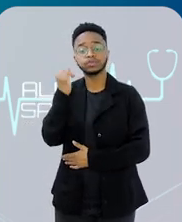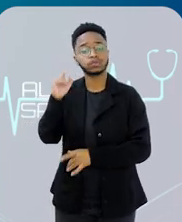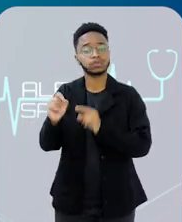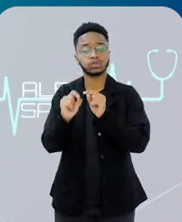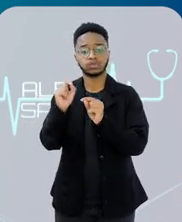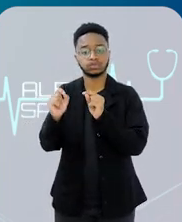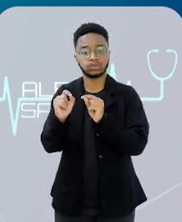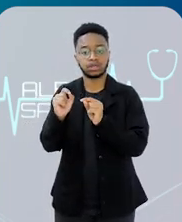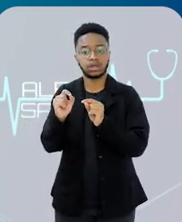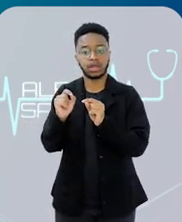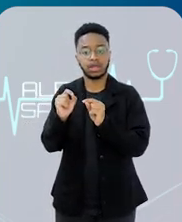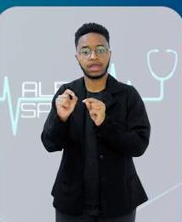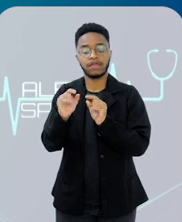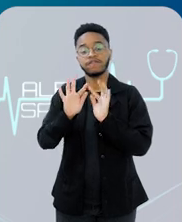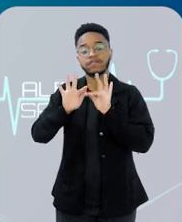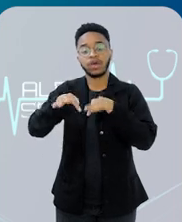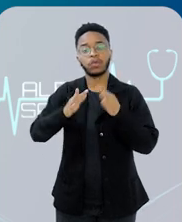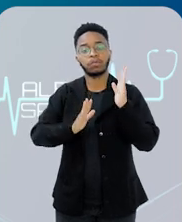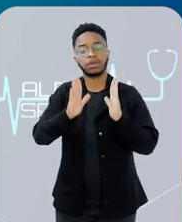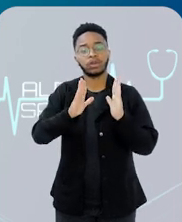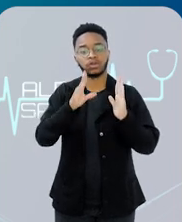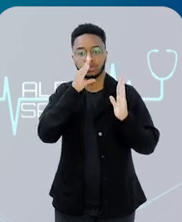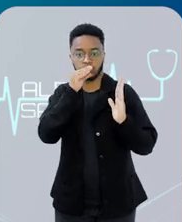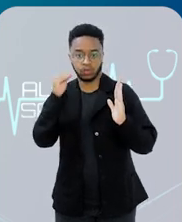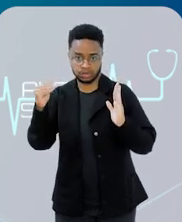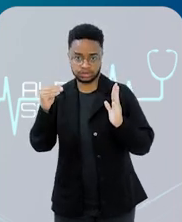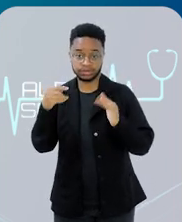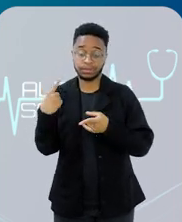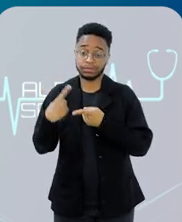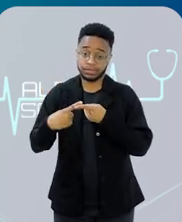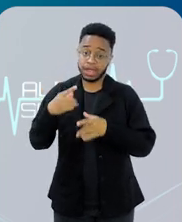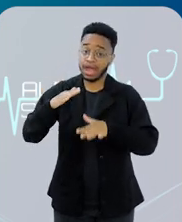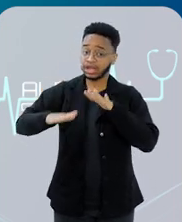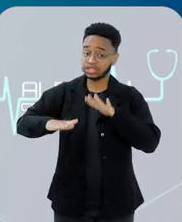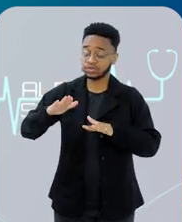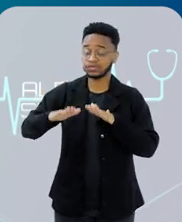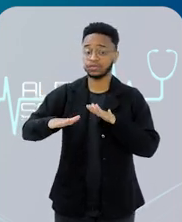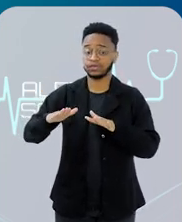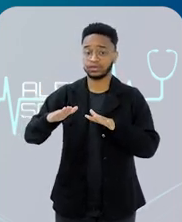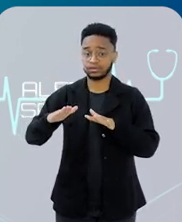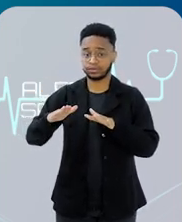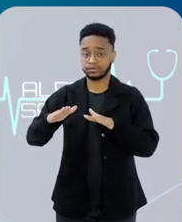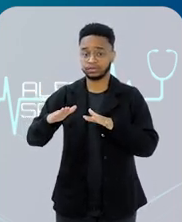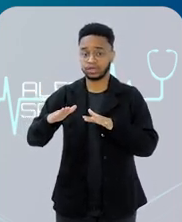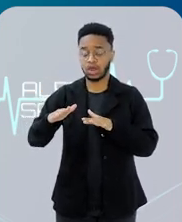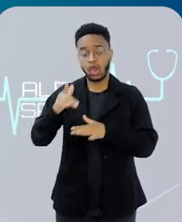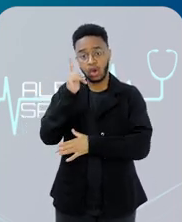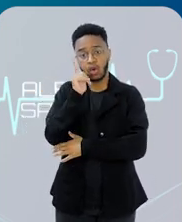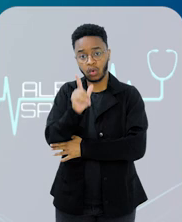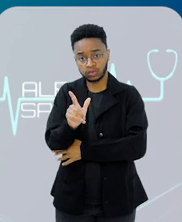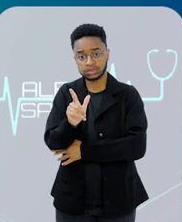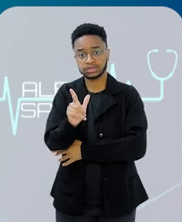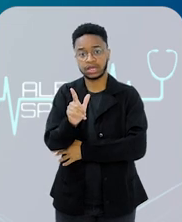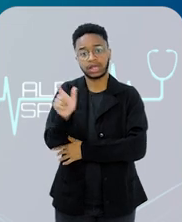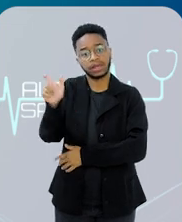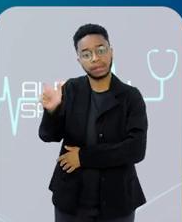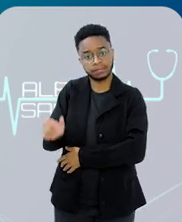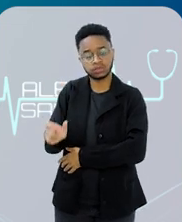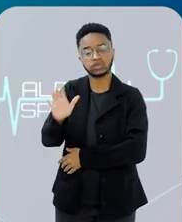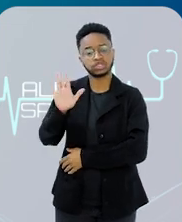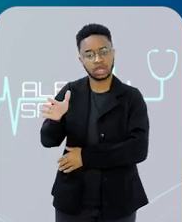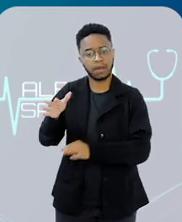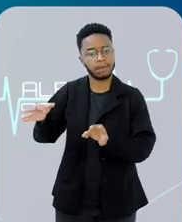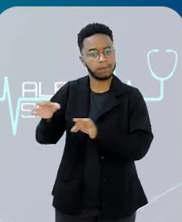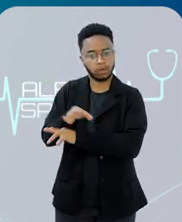a total formação daquele paciente. Então, algumas vezes você consegue um paciente